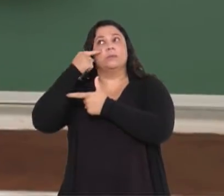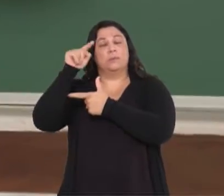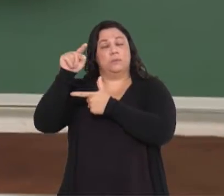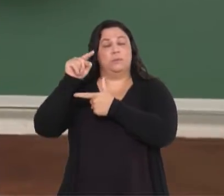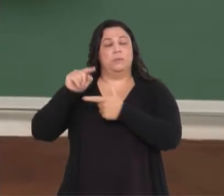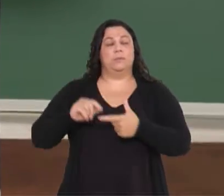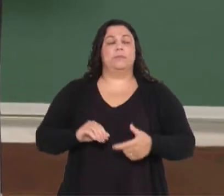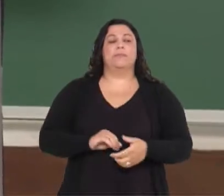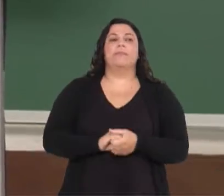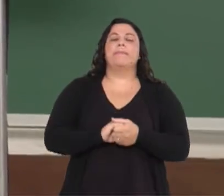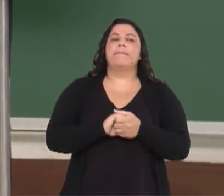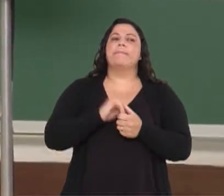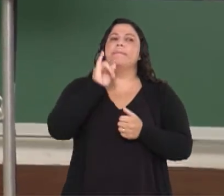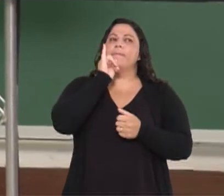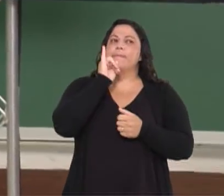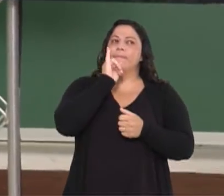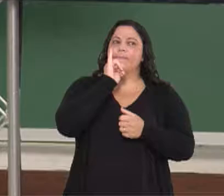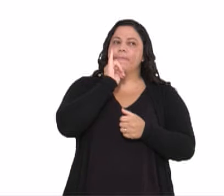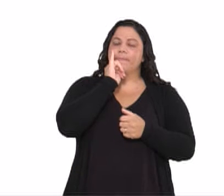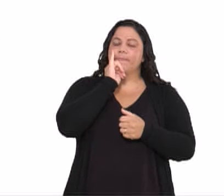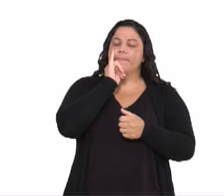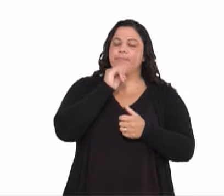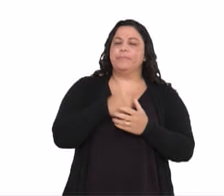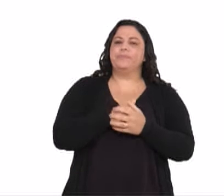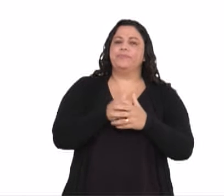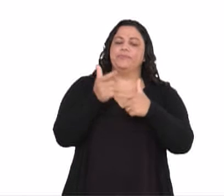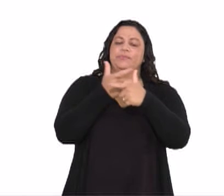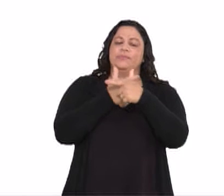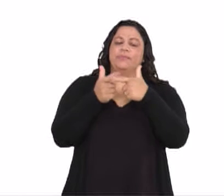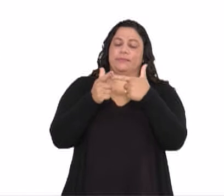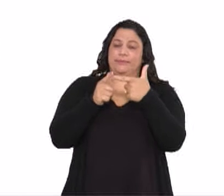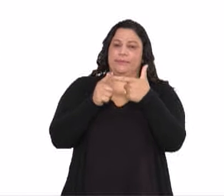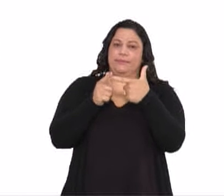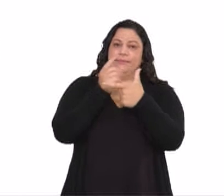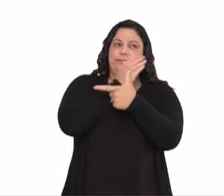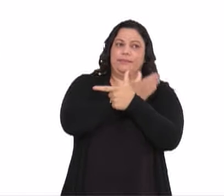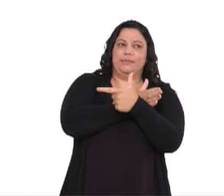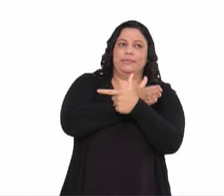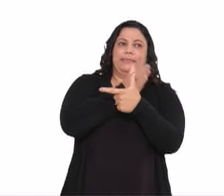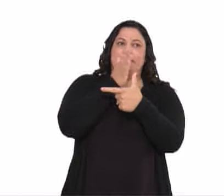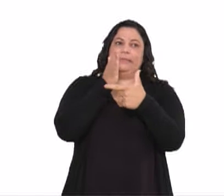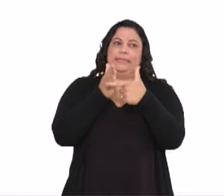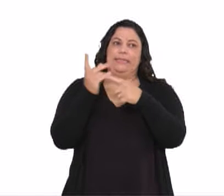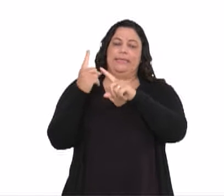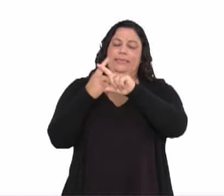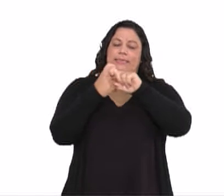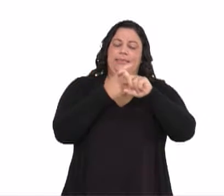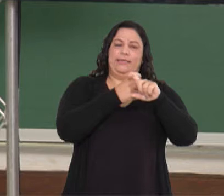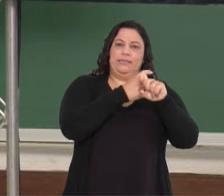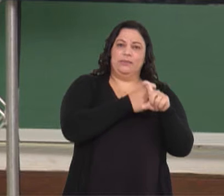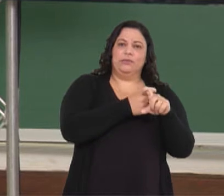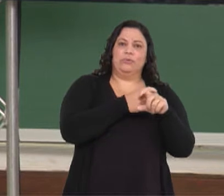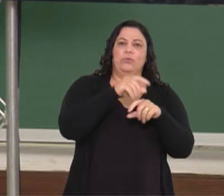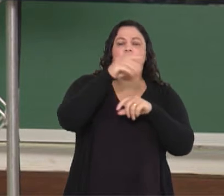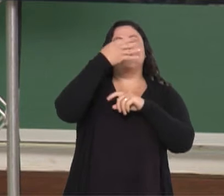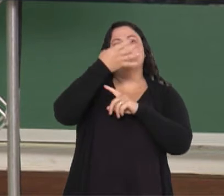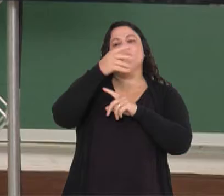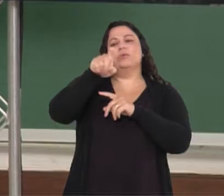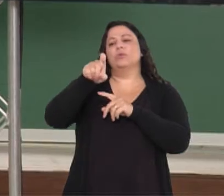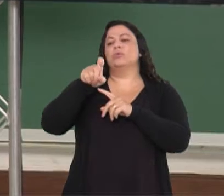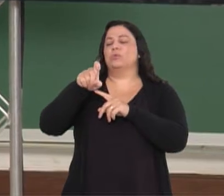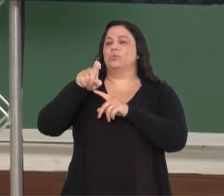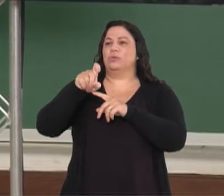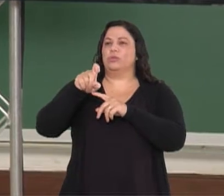gente faz. Exemplo. Vamos dividir o polinômio P pelo polinômio D. Polinômio P... 4x ao